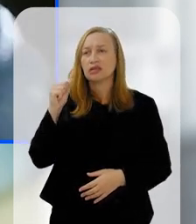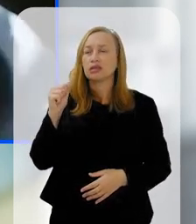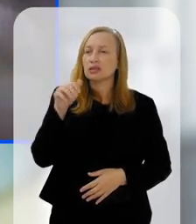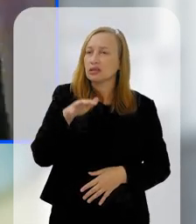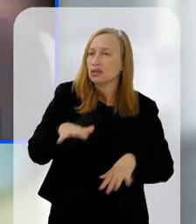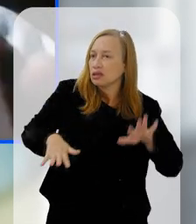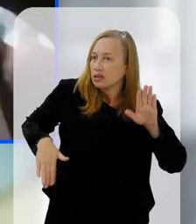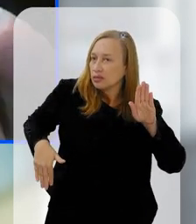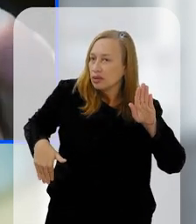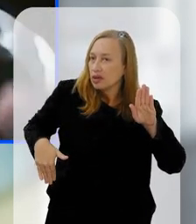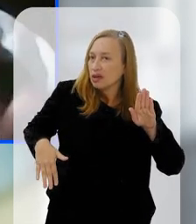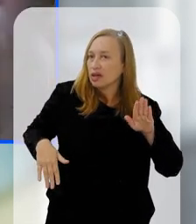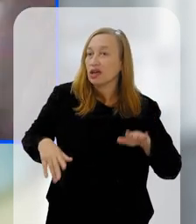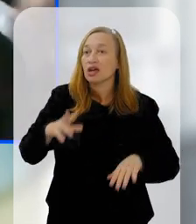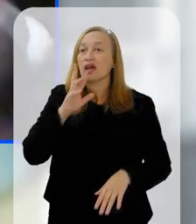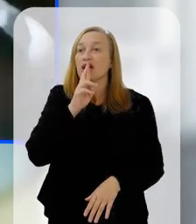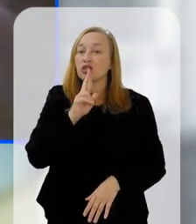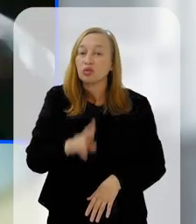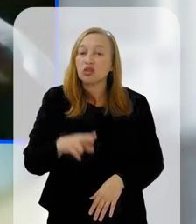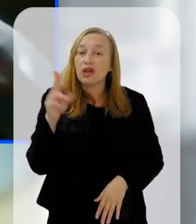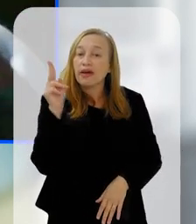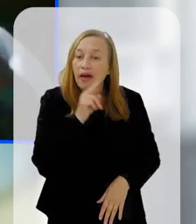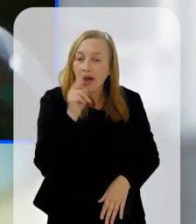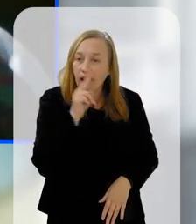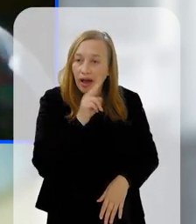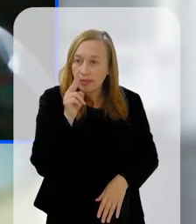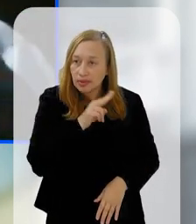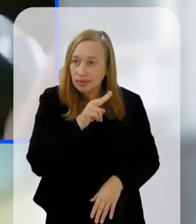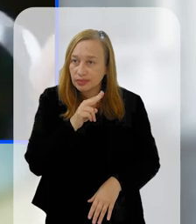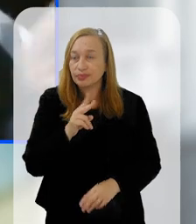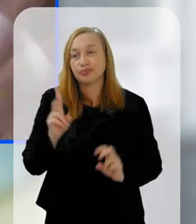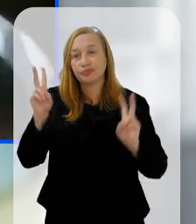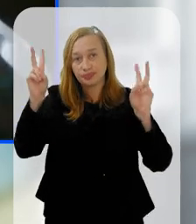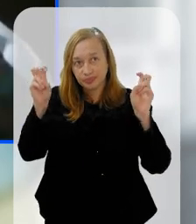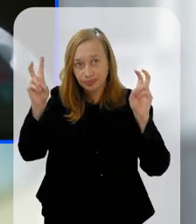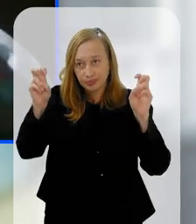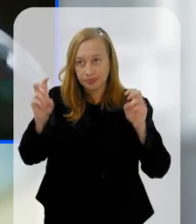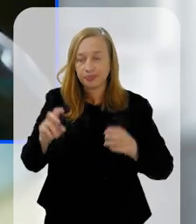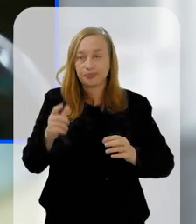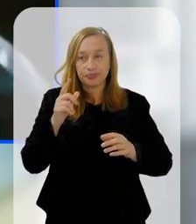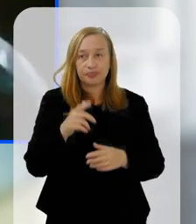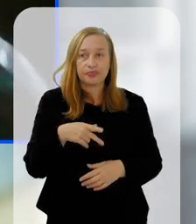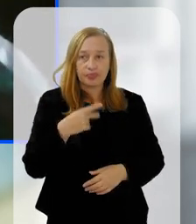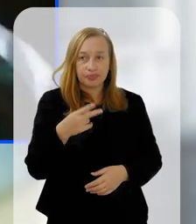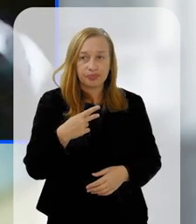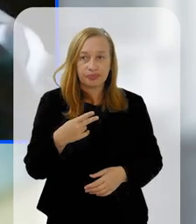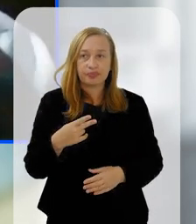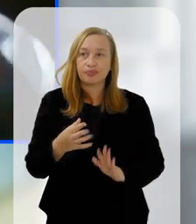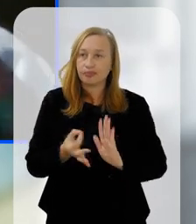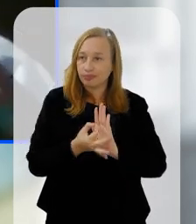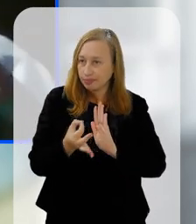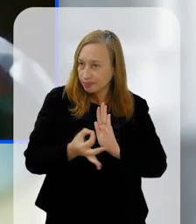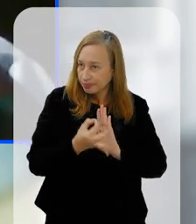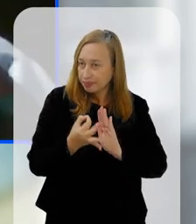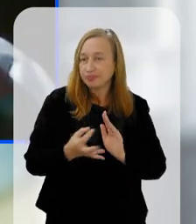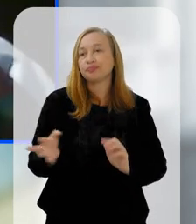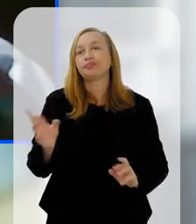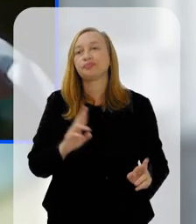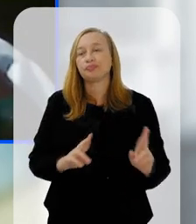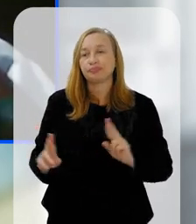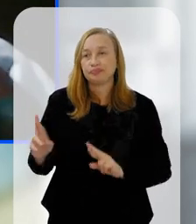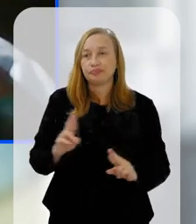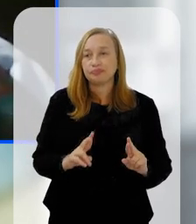falar da Amazônia e falar das praias, vou então tentar mais rapidamente Boa. responder a tua questão e fazer uma